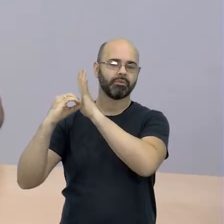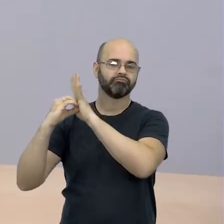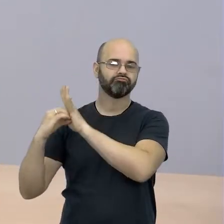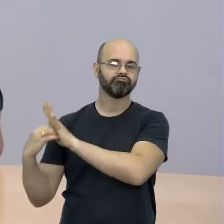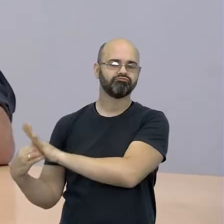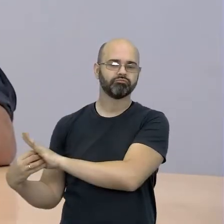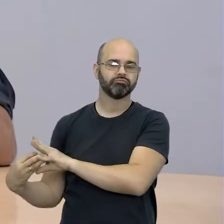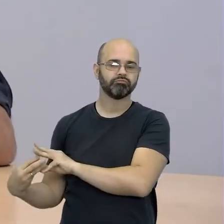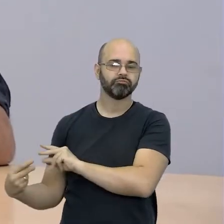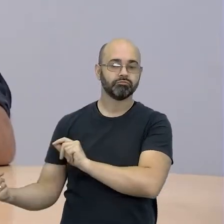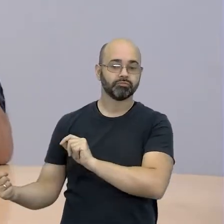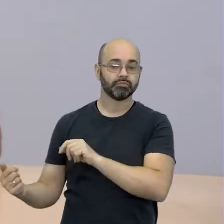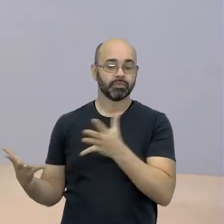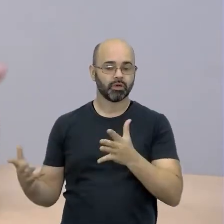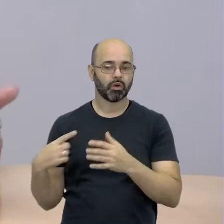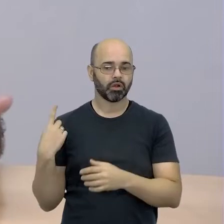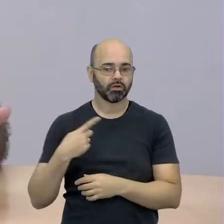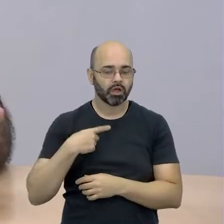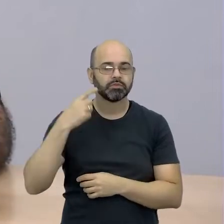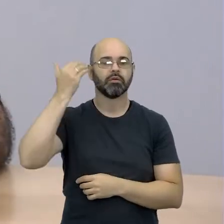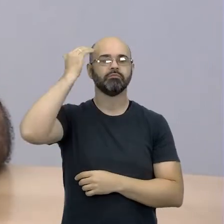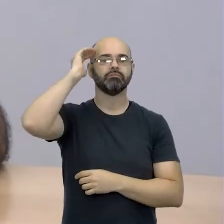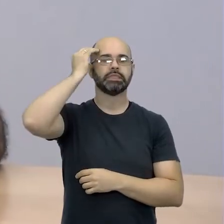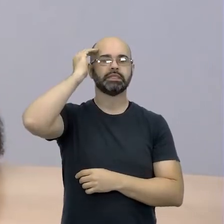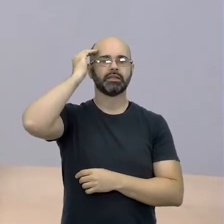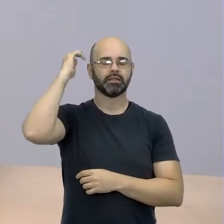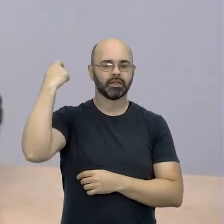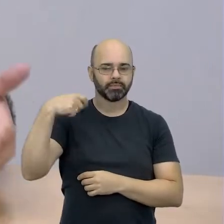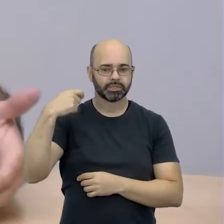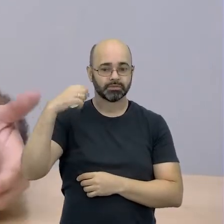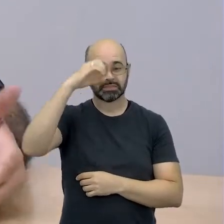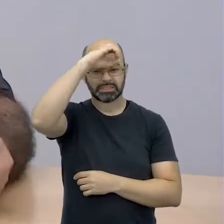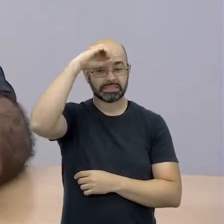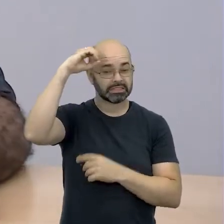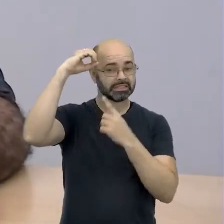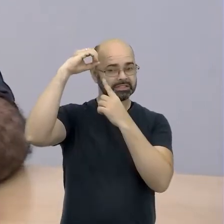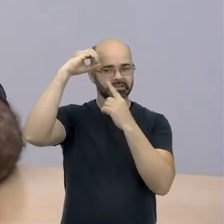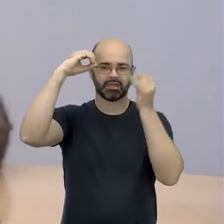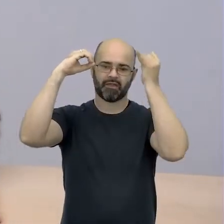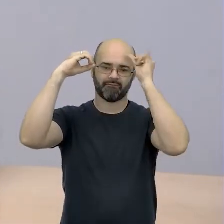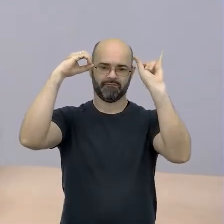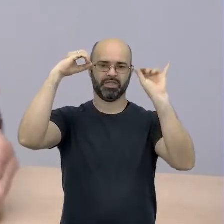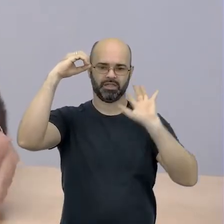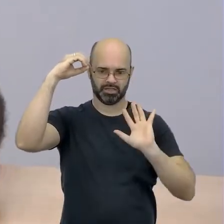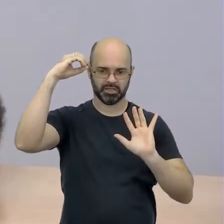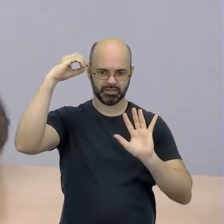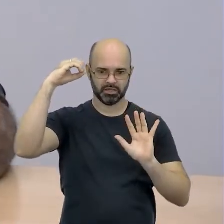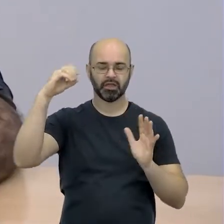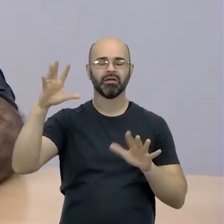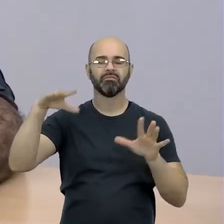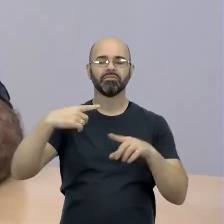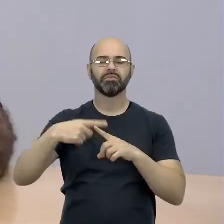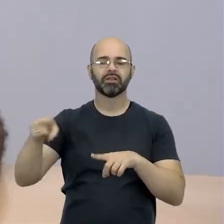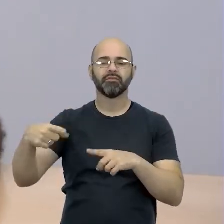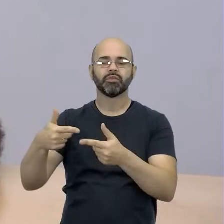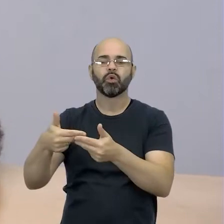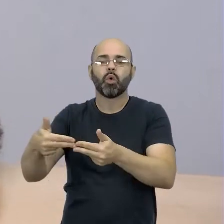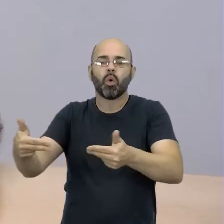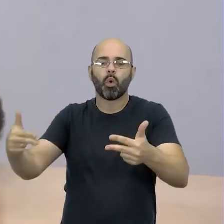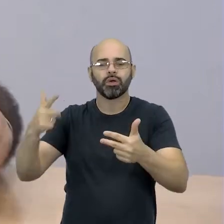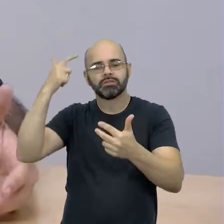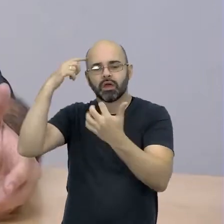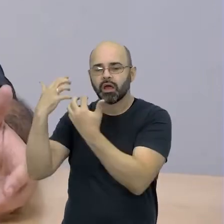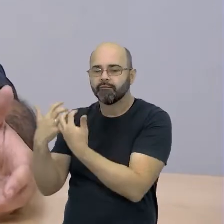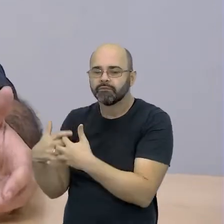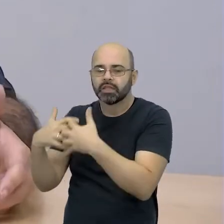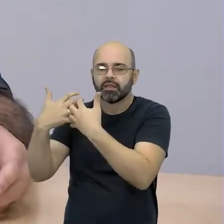alienação é muito comum a gente naturalizar e não refletir sobre as questões que são construídas a partir